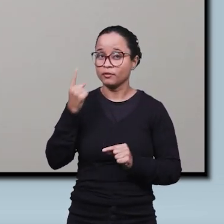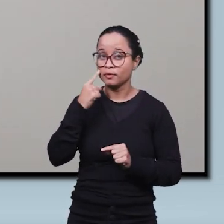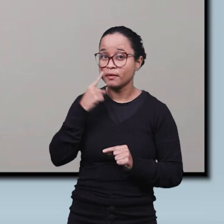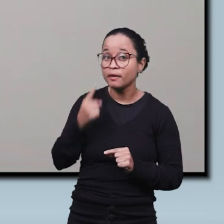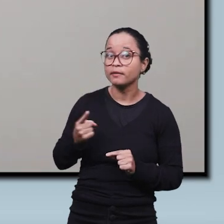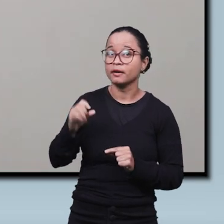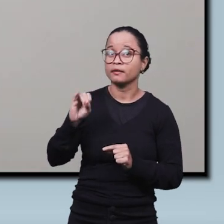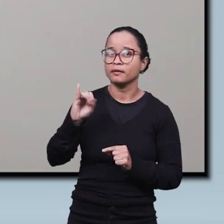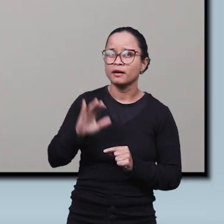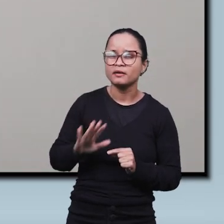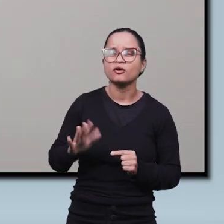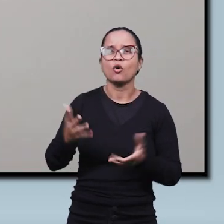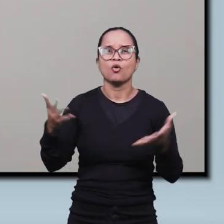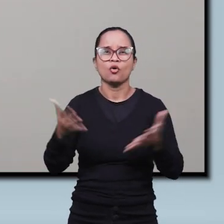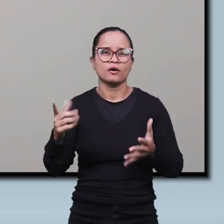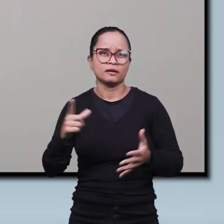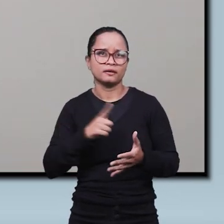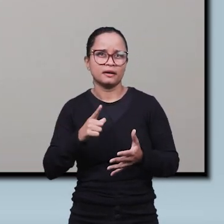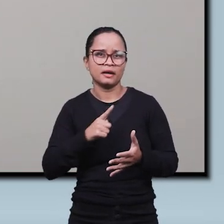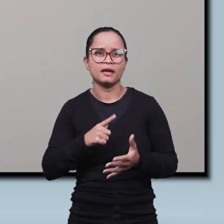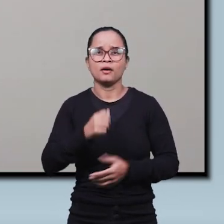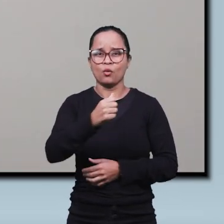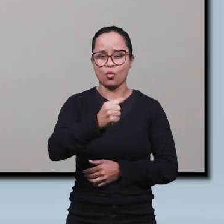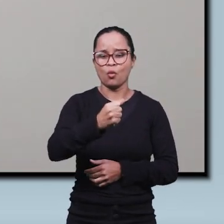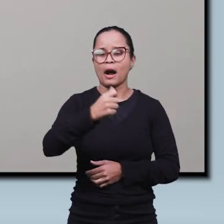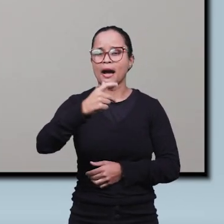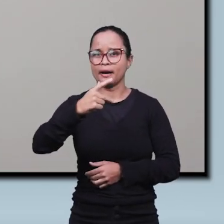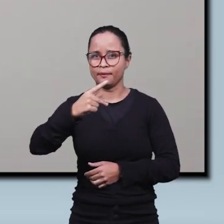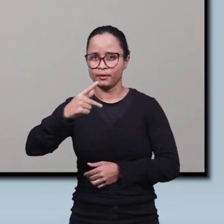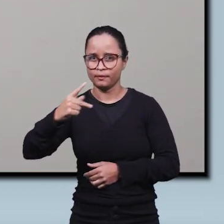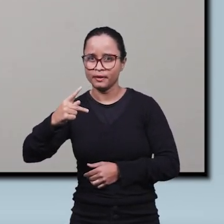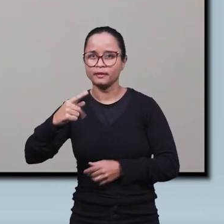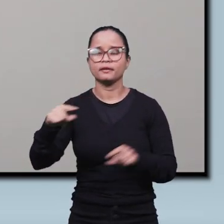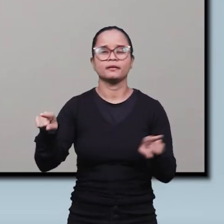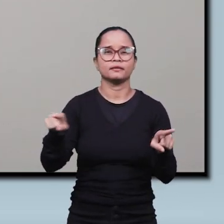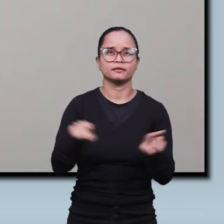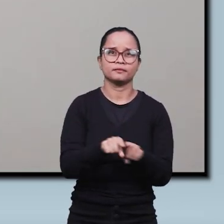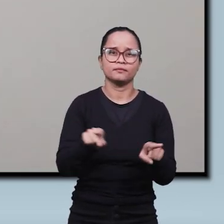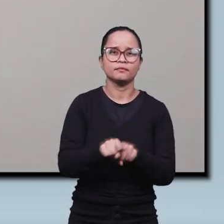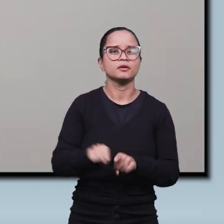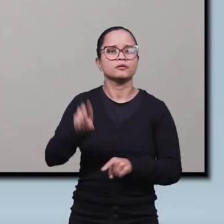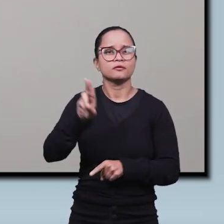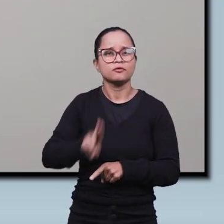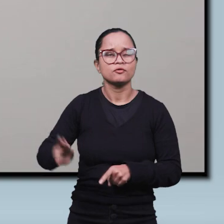é possível ter tanto aplicativos como alguns recursos